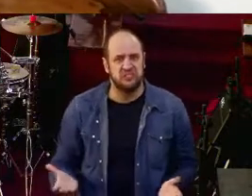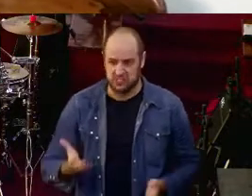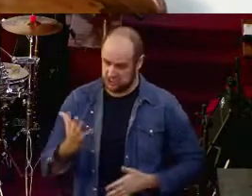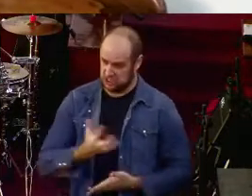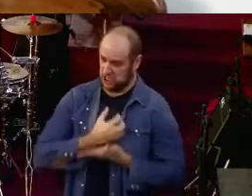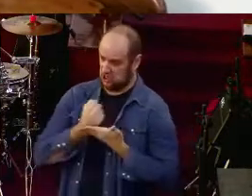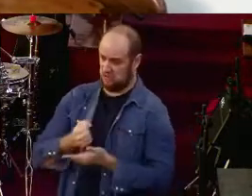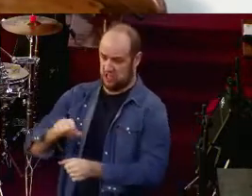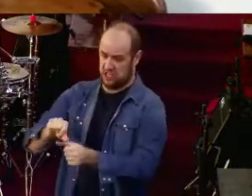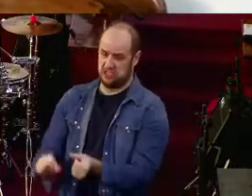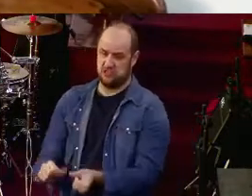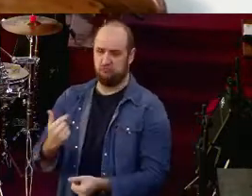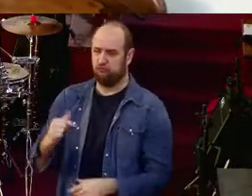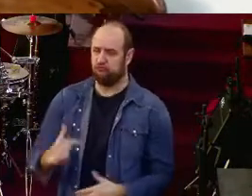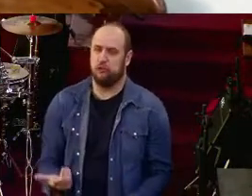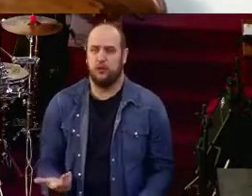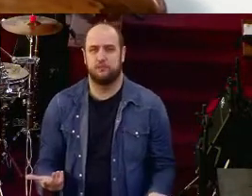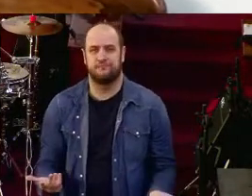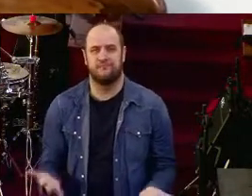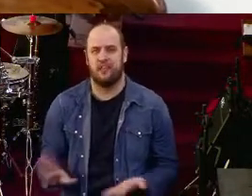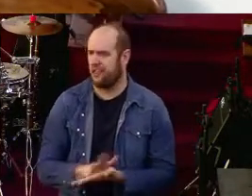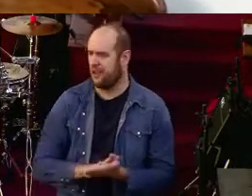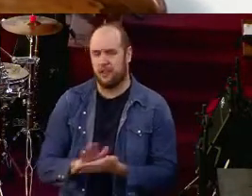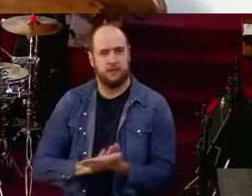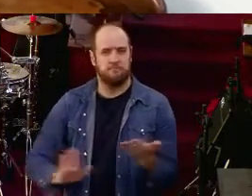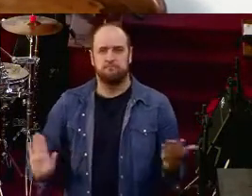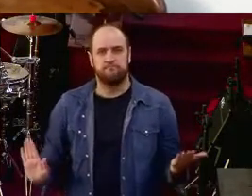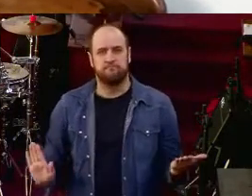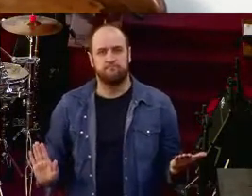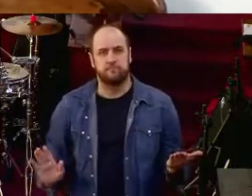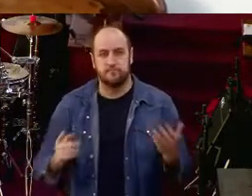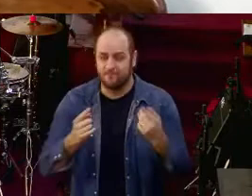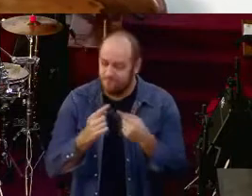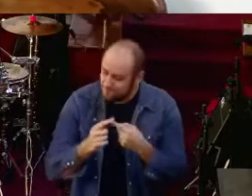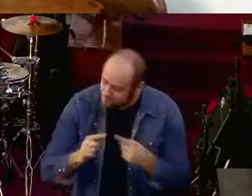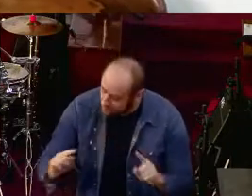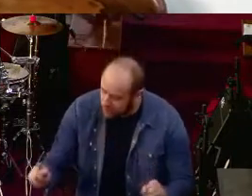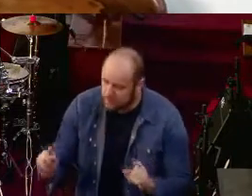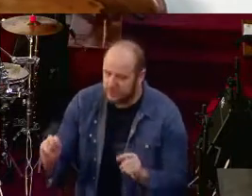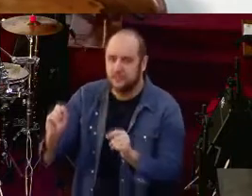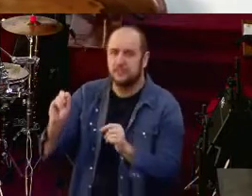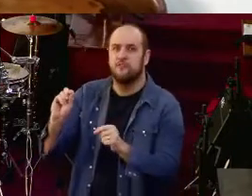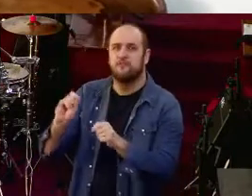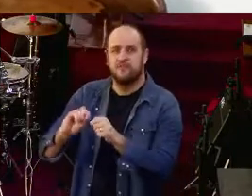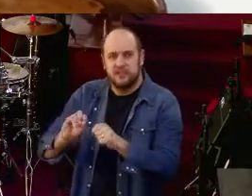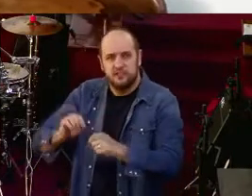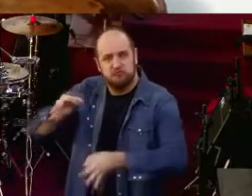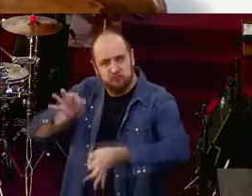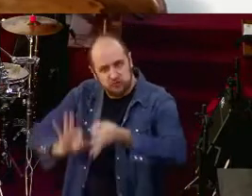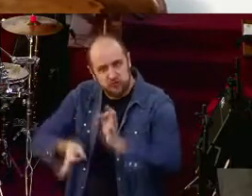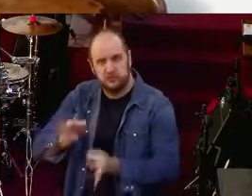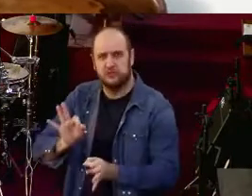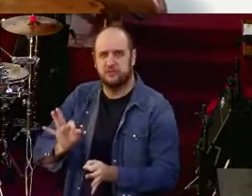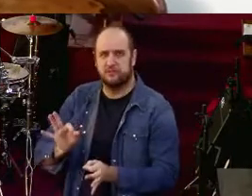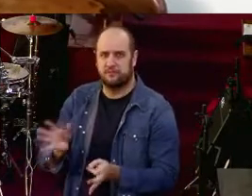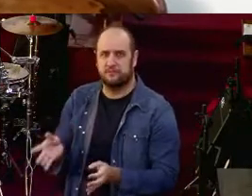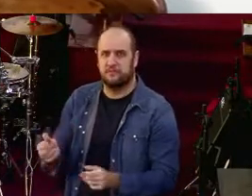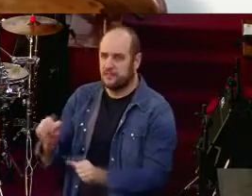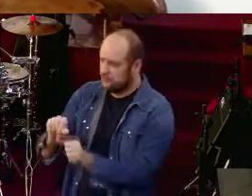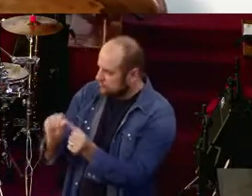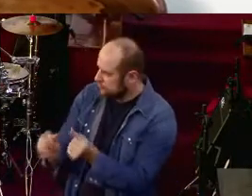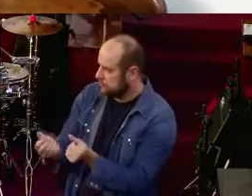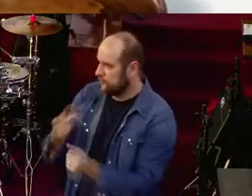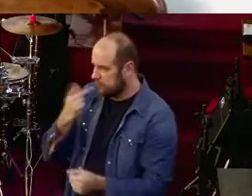Timóteo a circuncisão. Nada. Mas para que se cumpra a justiça. Timóteo, você é um filho de uma mulher